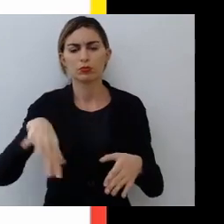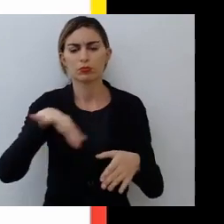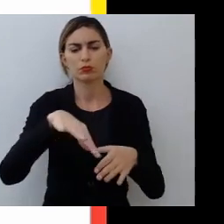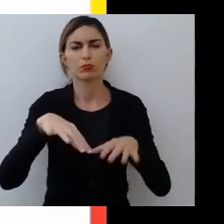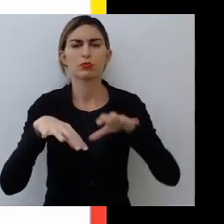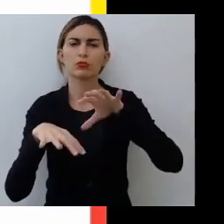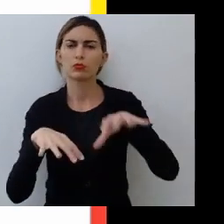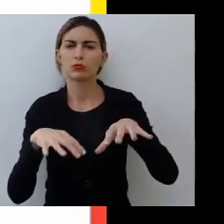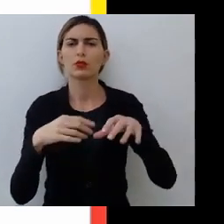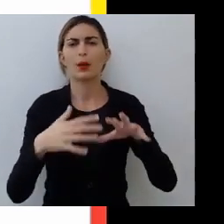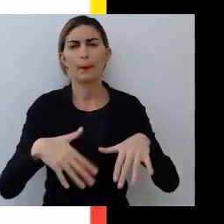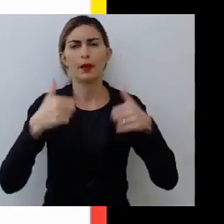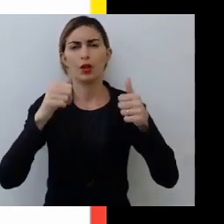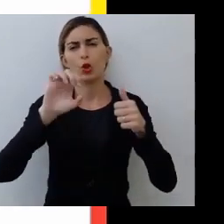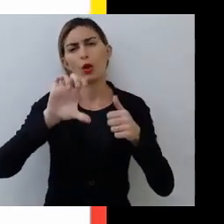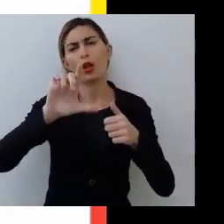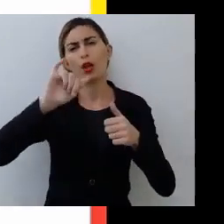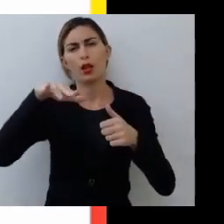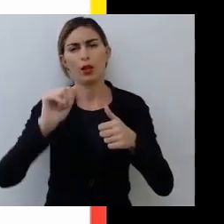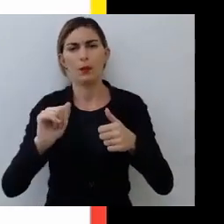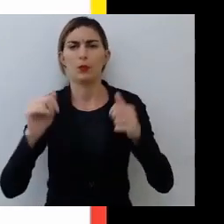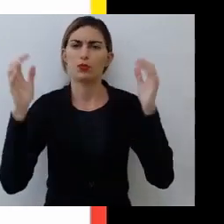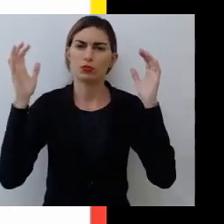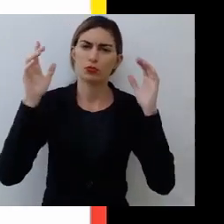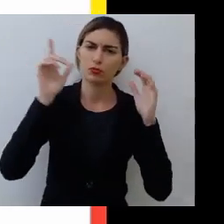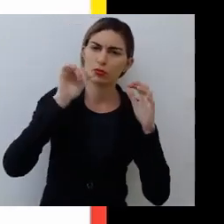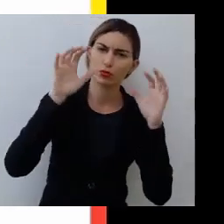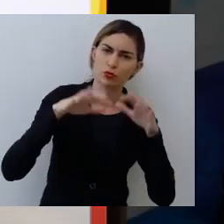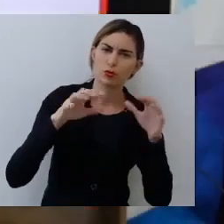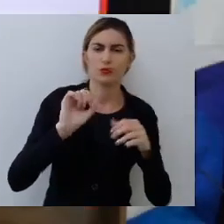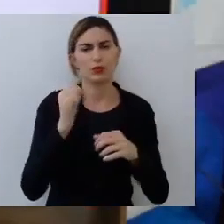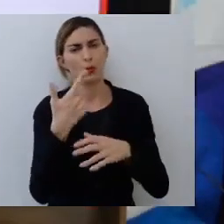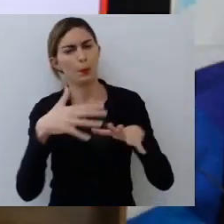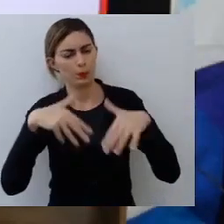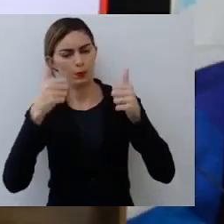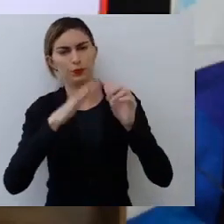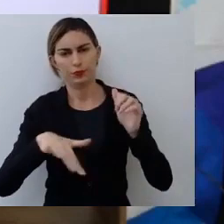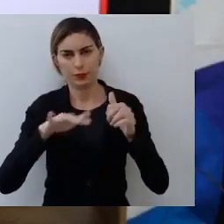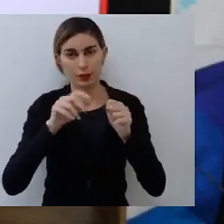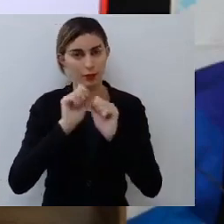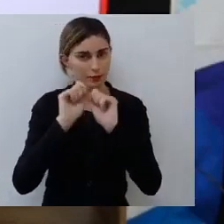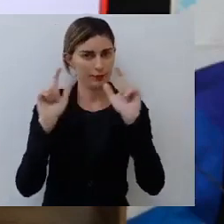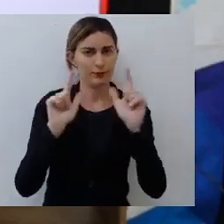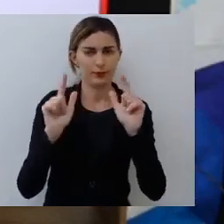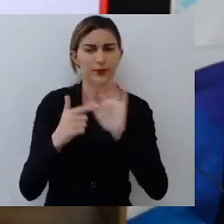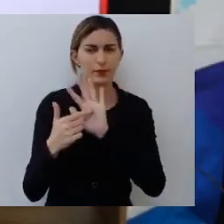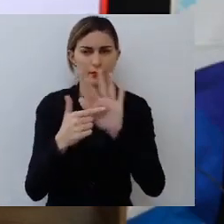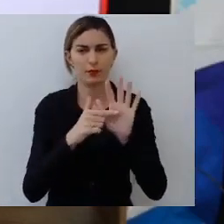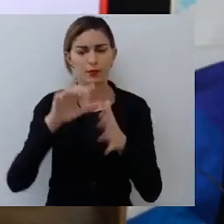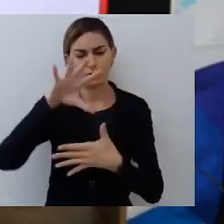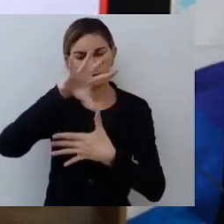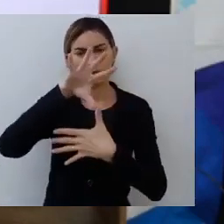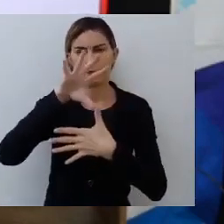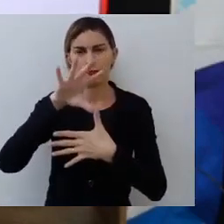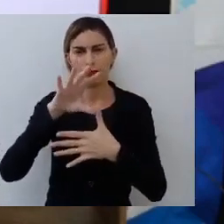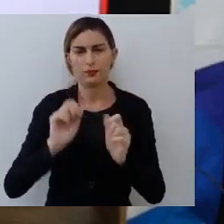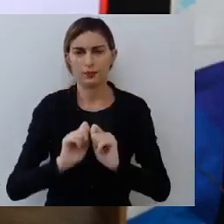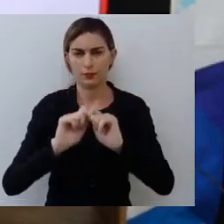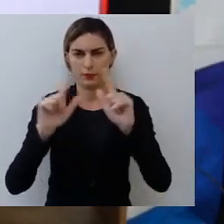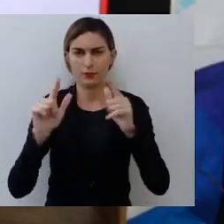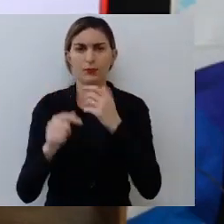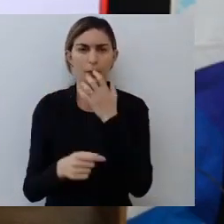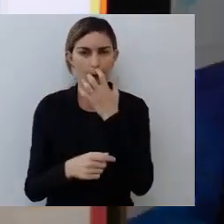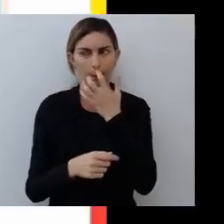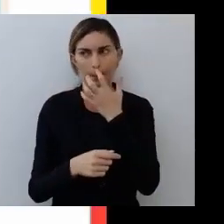Melhores condições climáticas. Tranquilão, gente? Então, ó, fica esperto. Mostra aí um mapinha no próximo slide, por